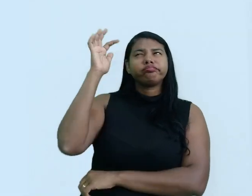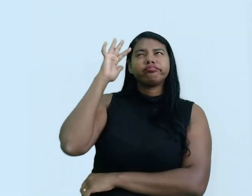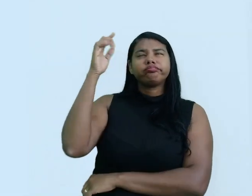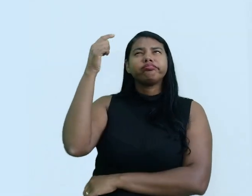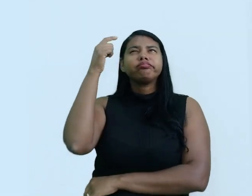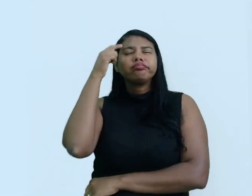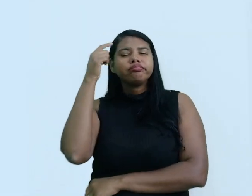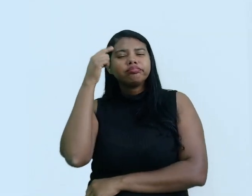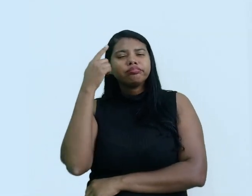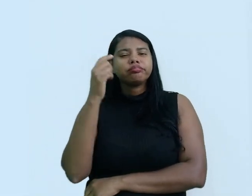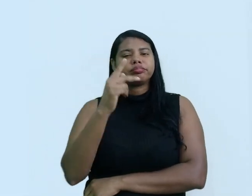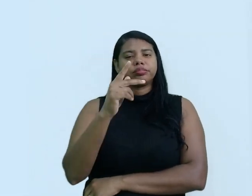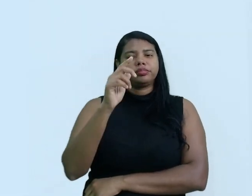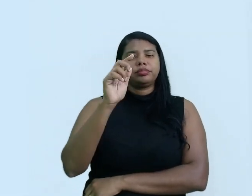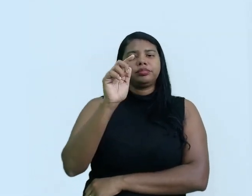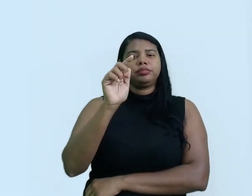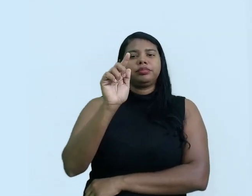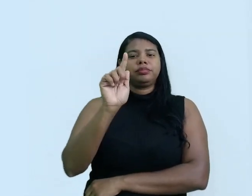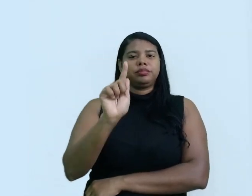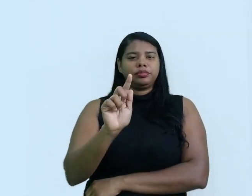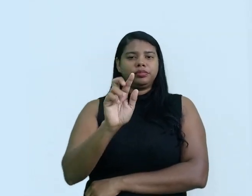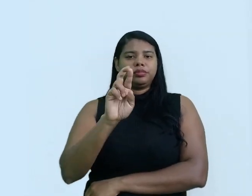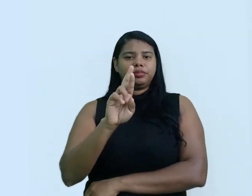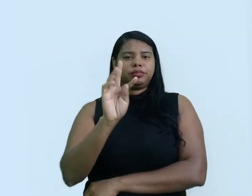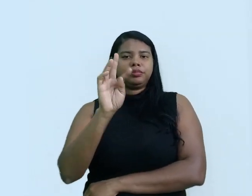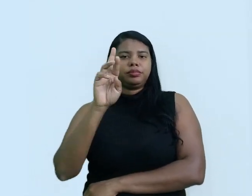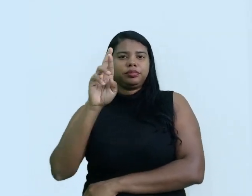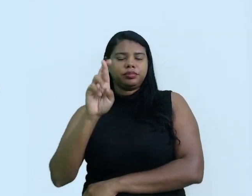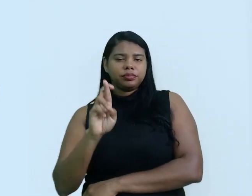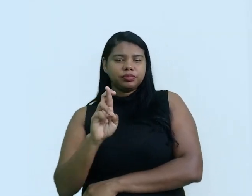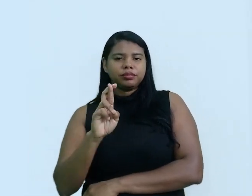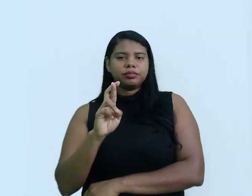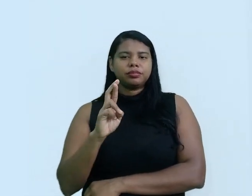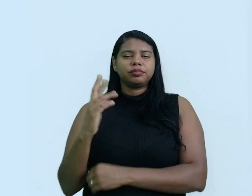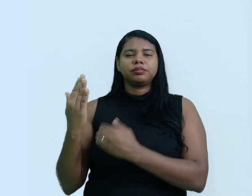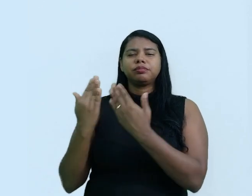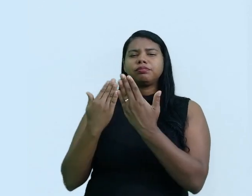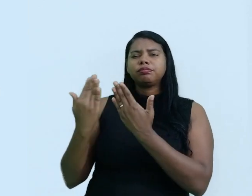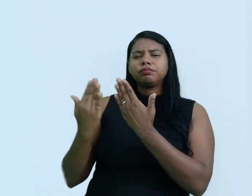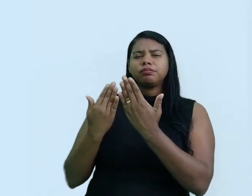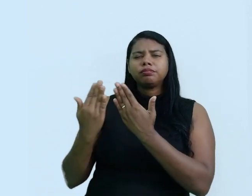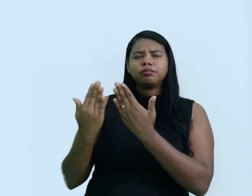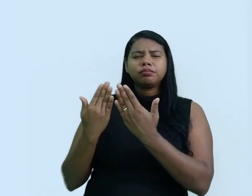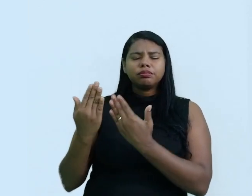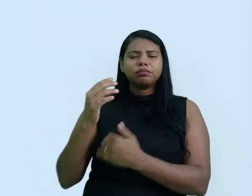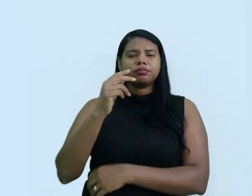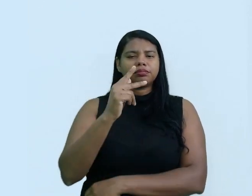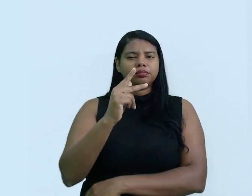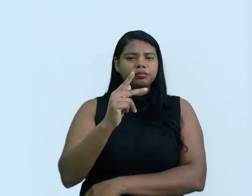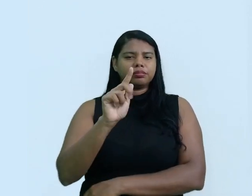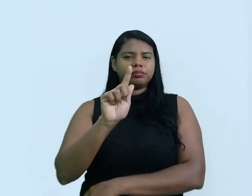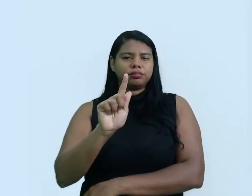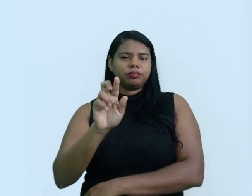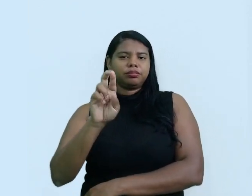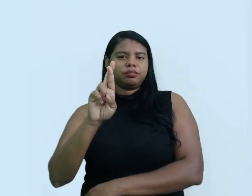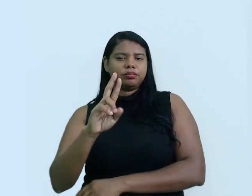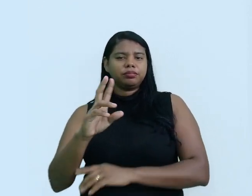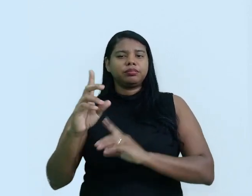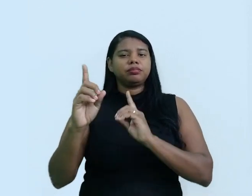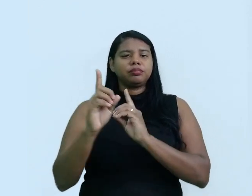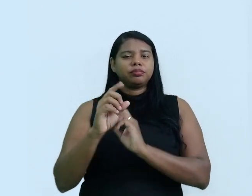direitinho, esse PGRTR, ele se equipara, ele é bem semelhante ao PGR que a gente encontra